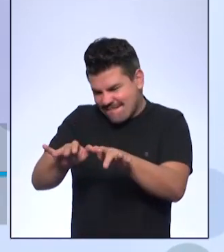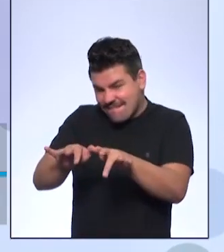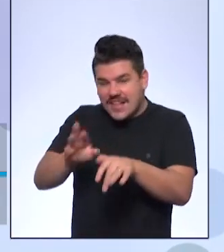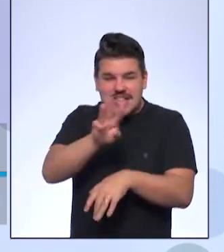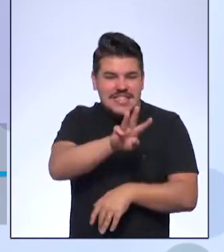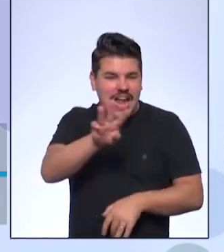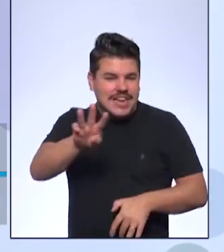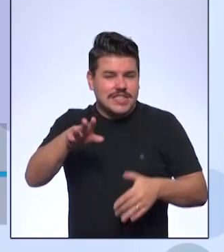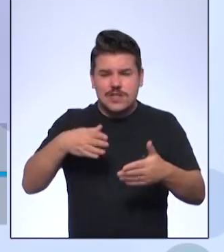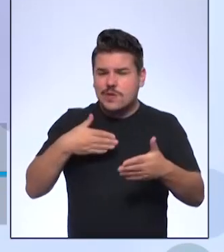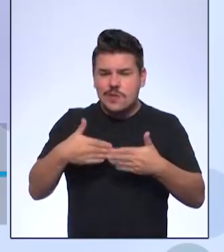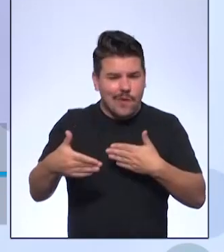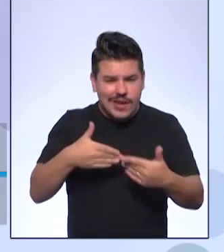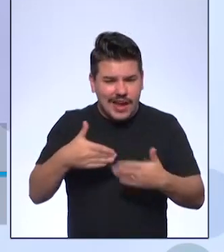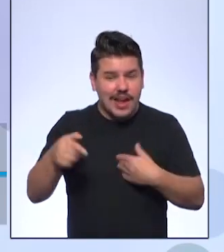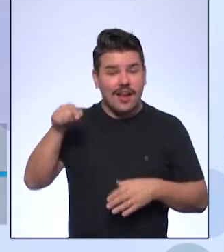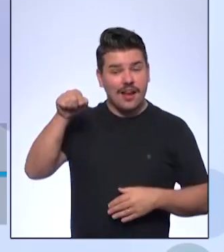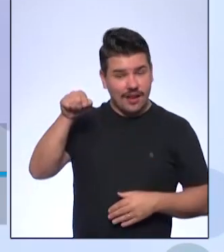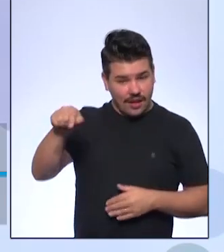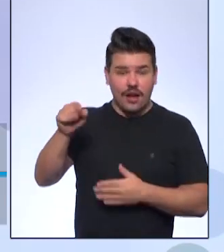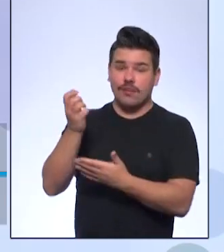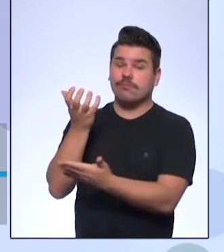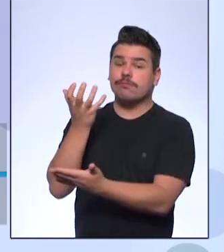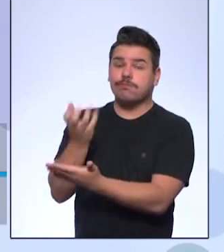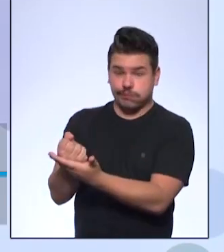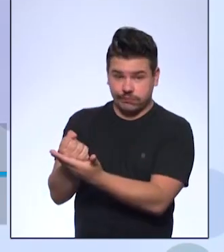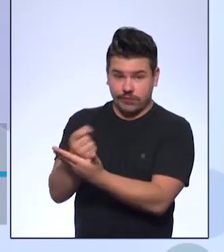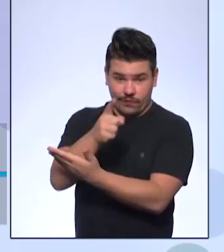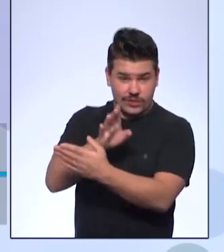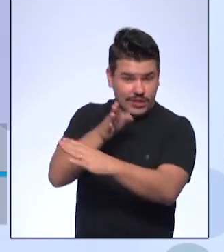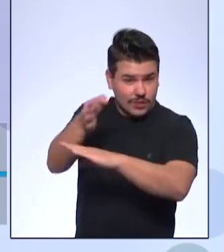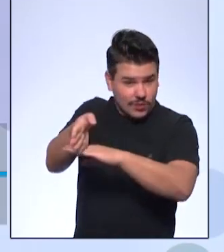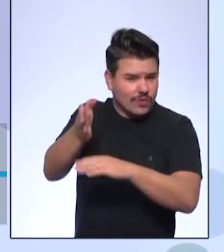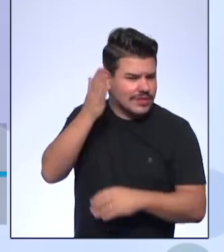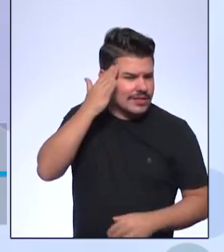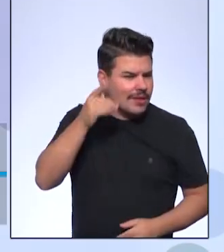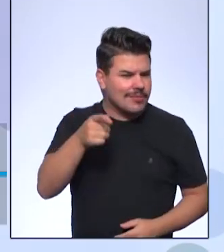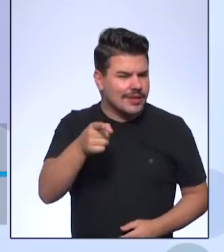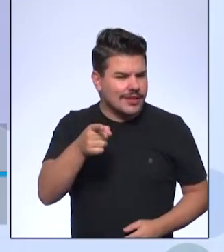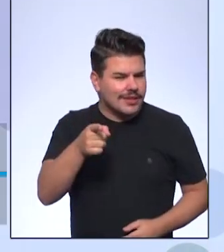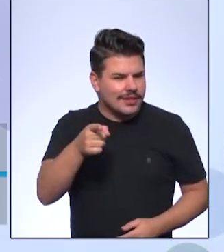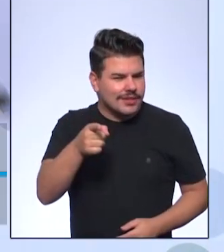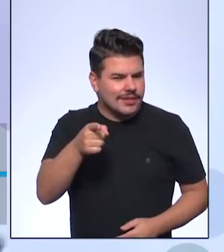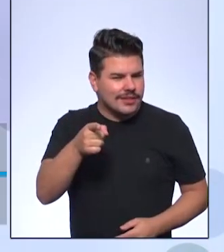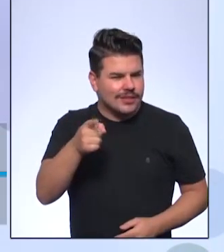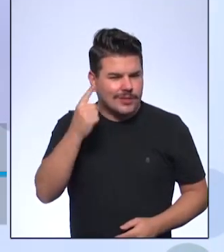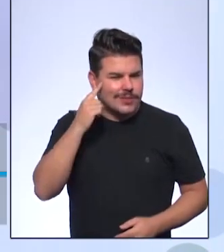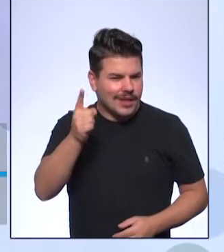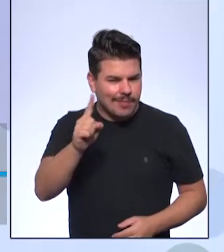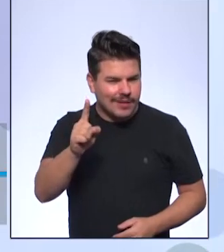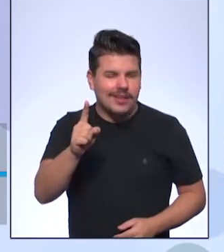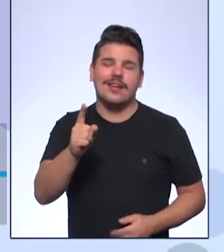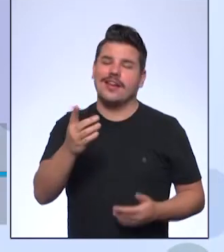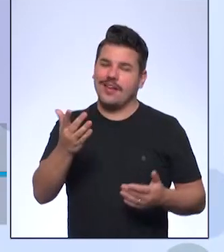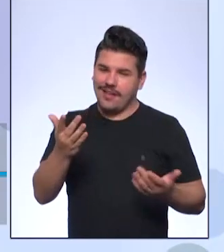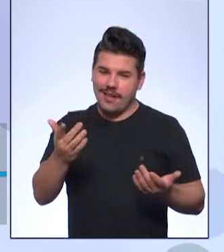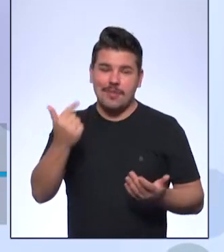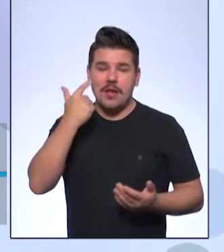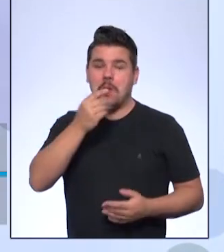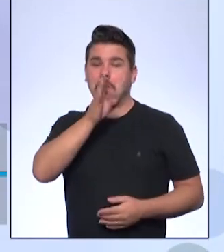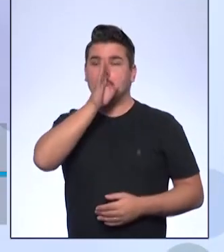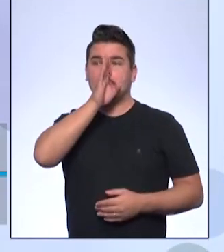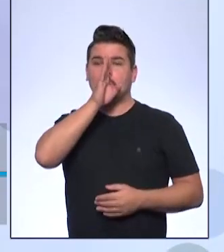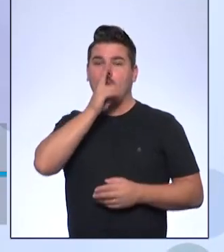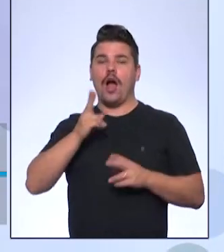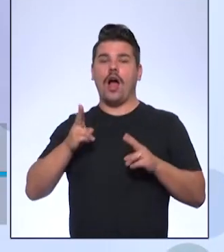acessarem, existe um registro que você acessou aquilo? Sabia que não existe esse negócio do